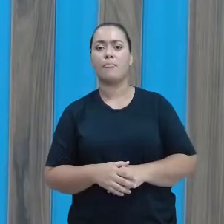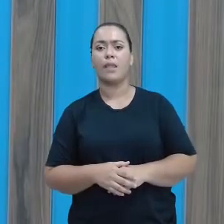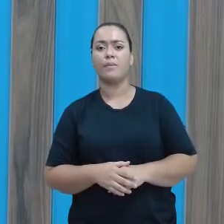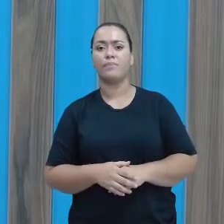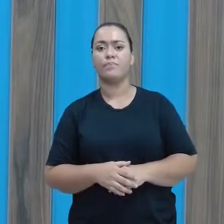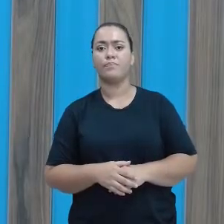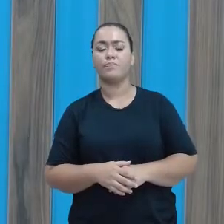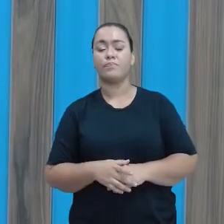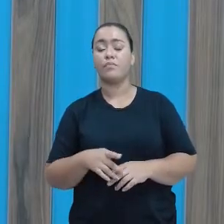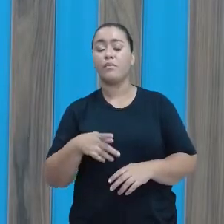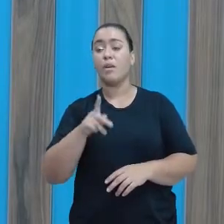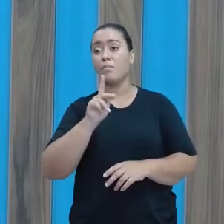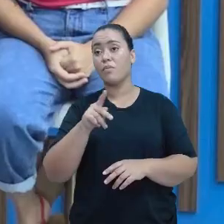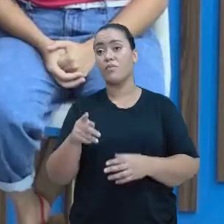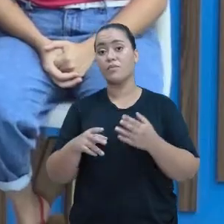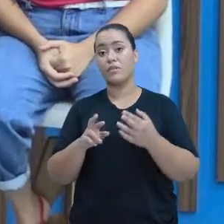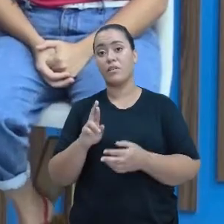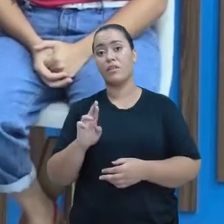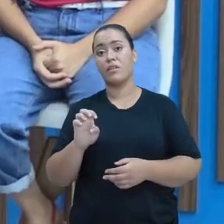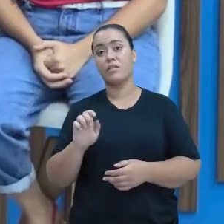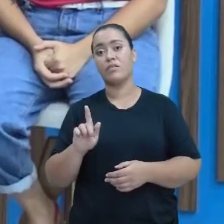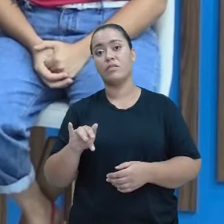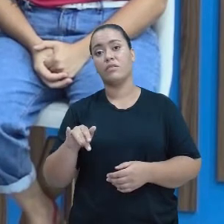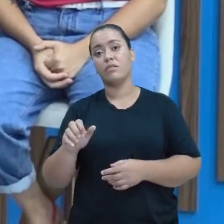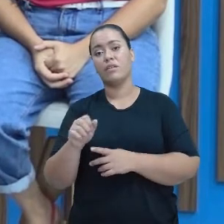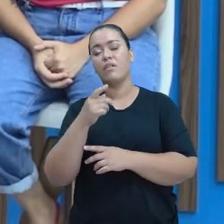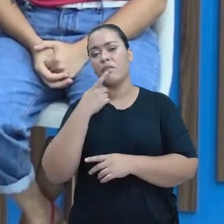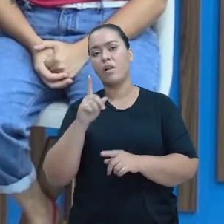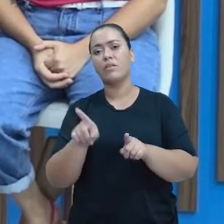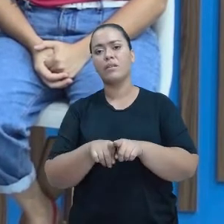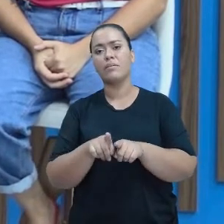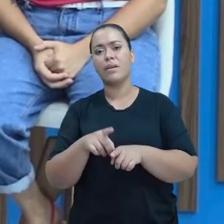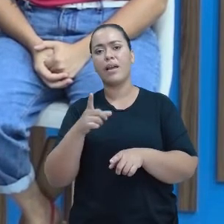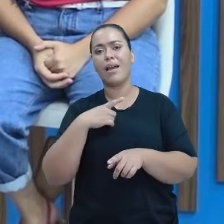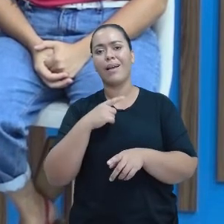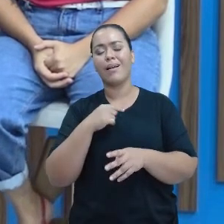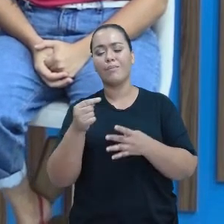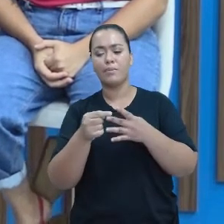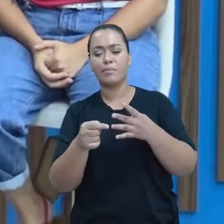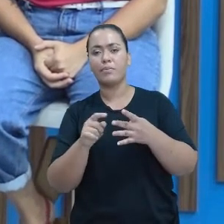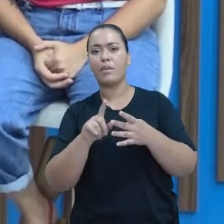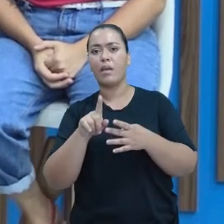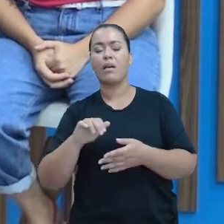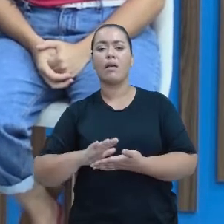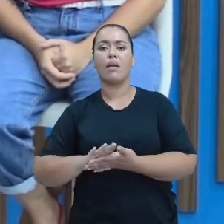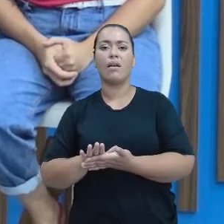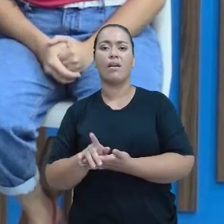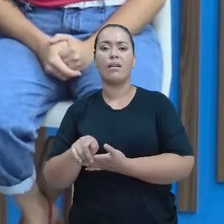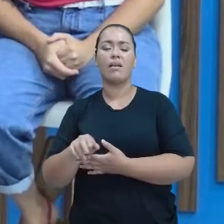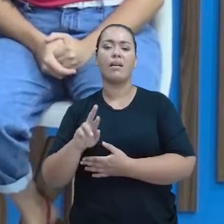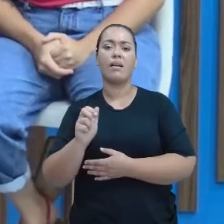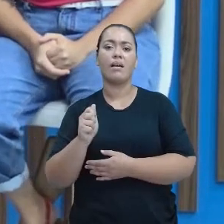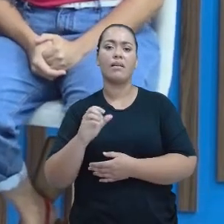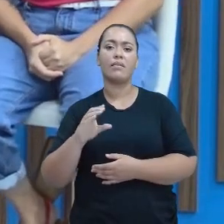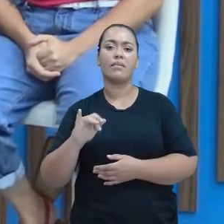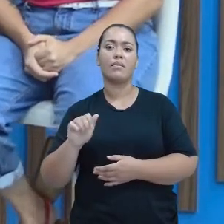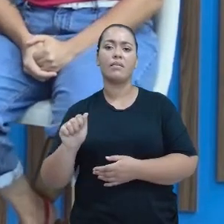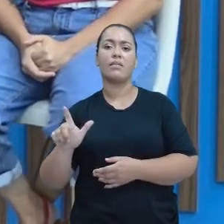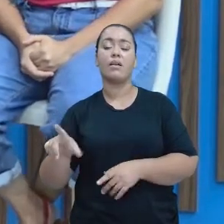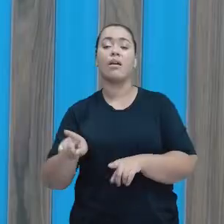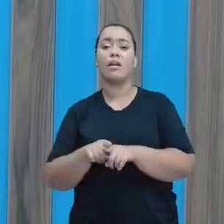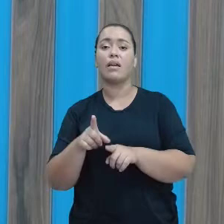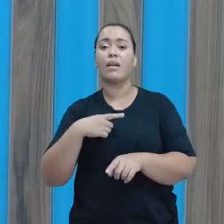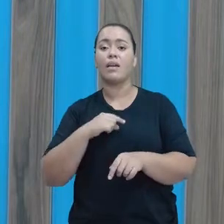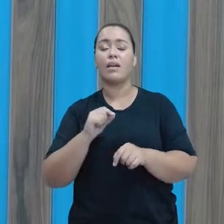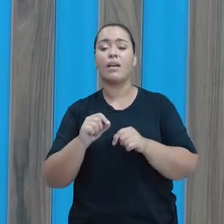Professora Regina, a senhora falou há pouco, né, sobre também esse componente racial, né? Ou seja, são os outros elementos que acabam atingindo essas relações